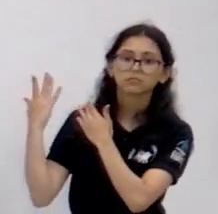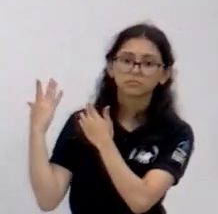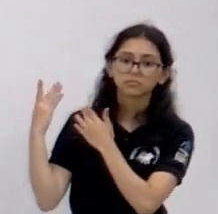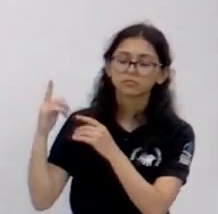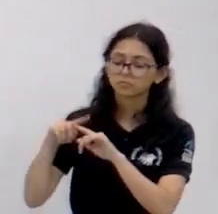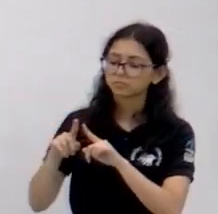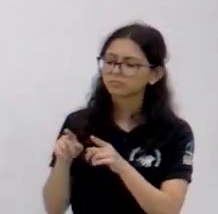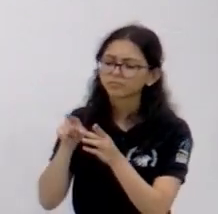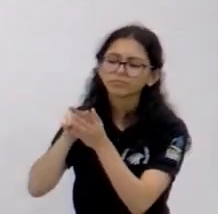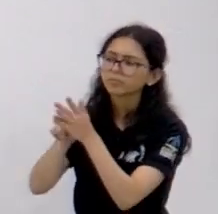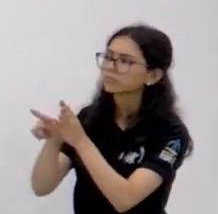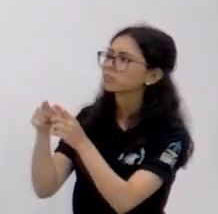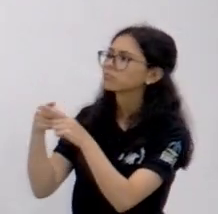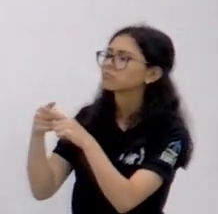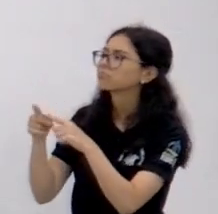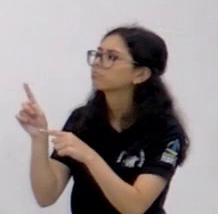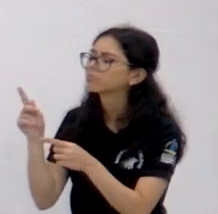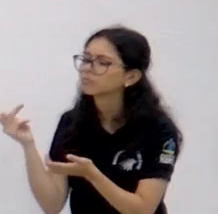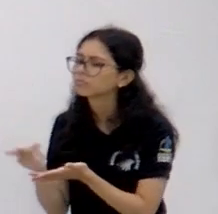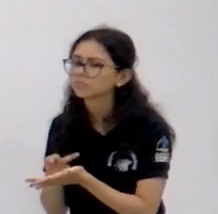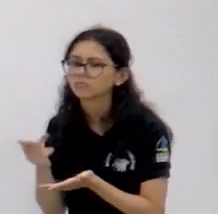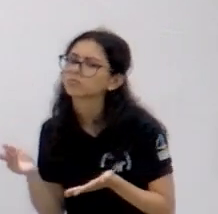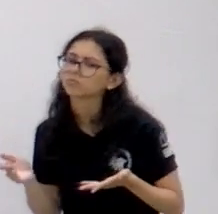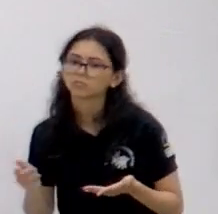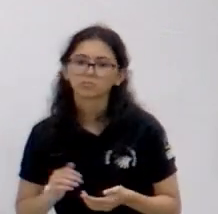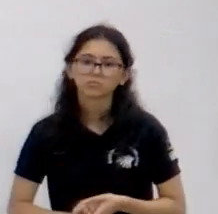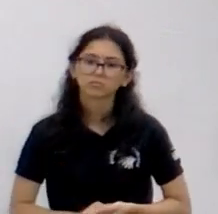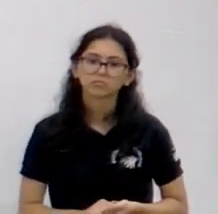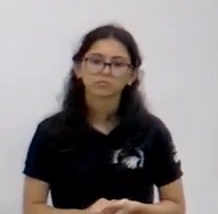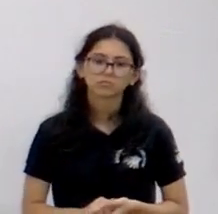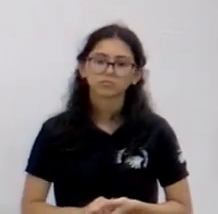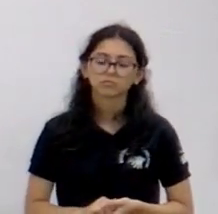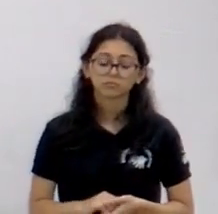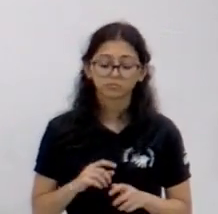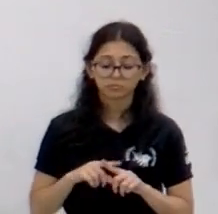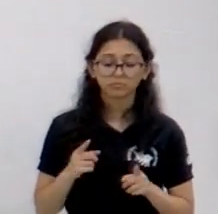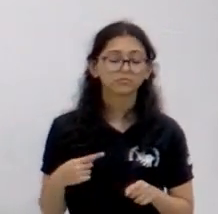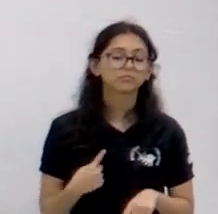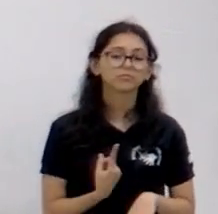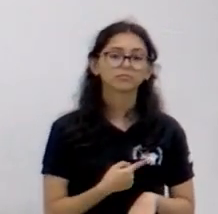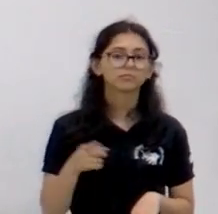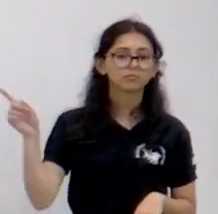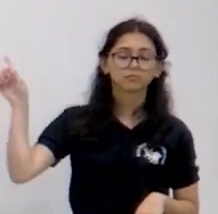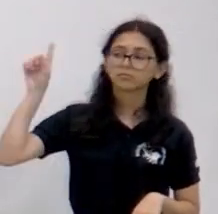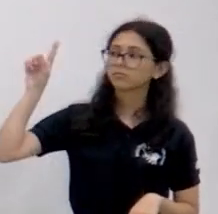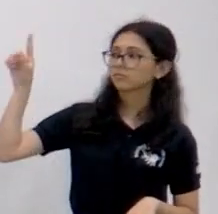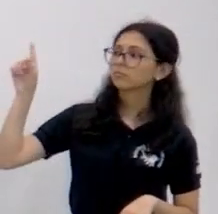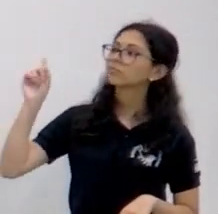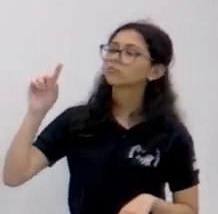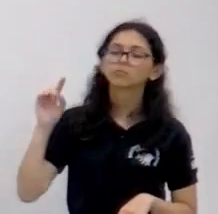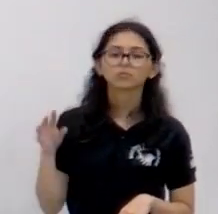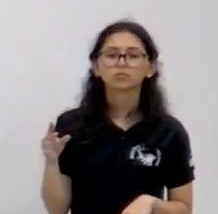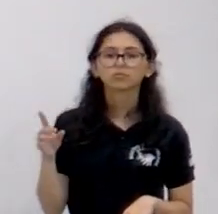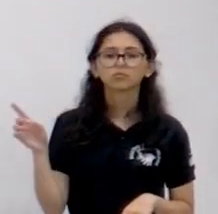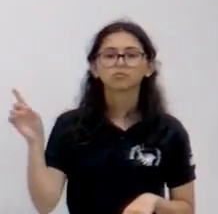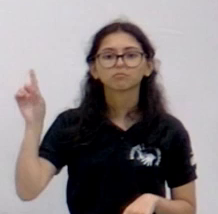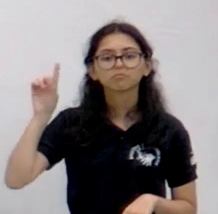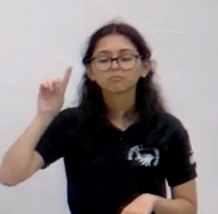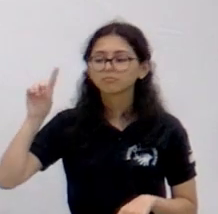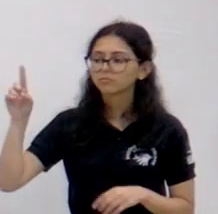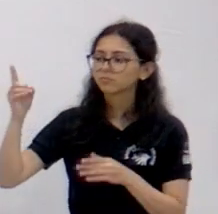no presente. O nosso Deus não é o Deus do passado apenas, é um Deus que continua agindo